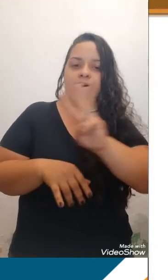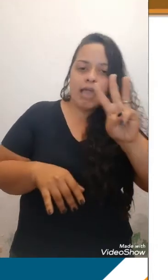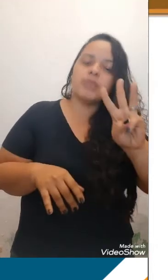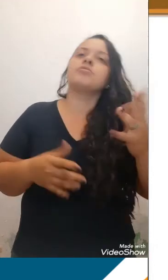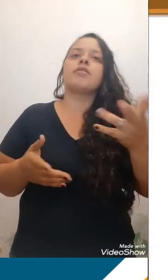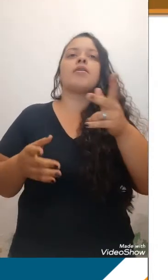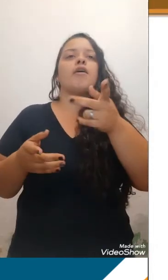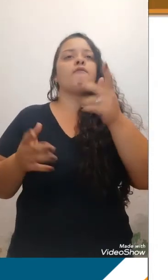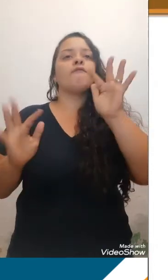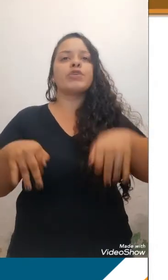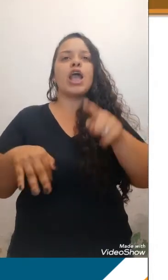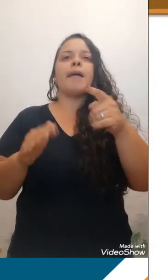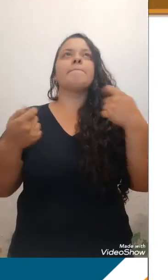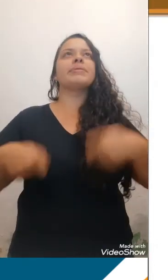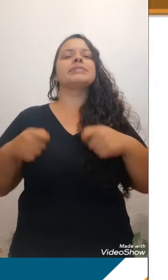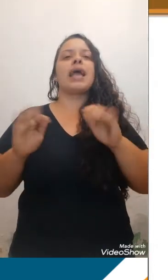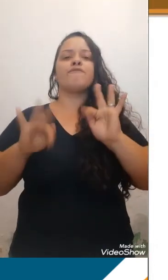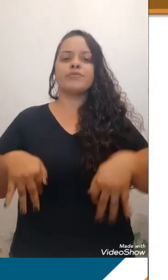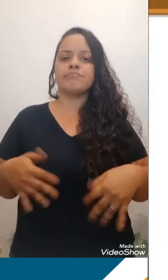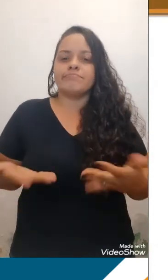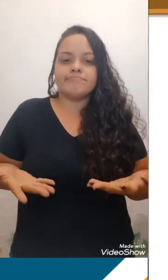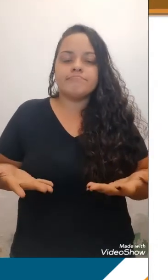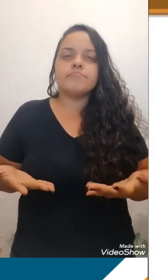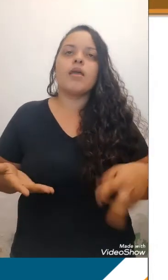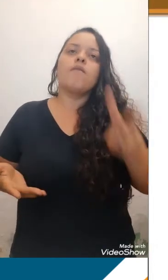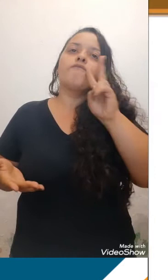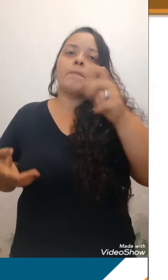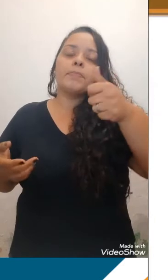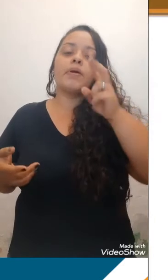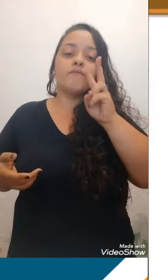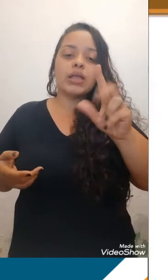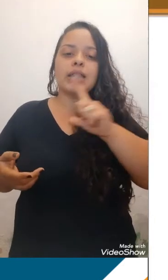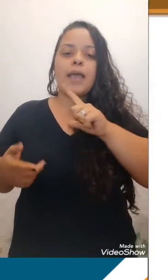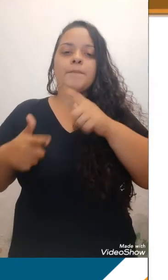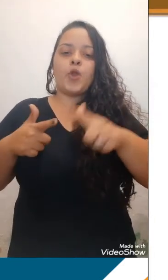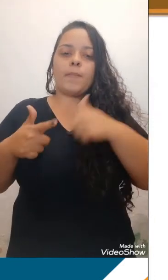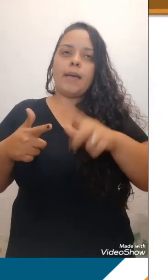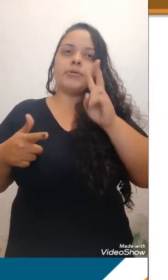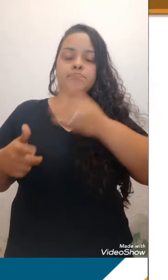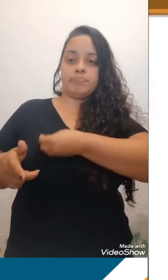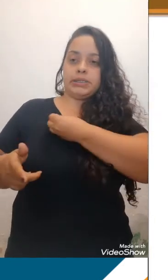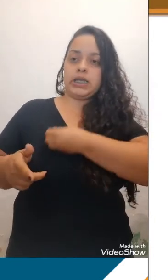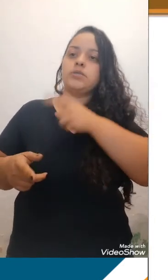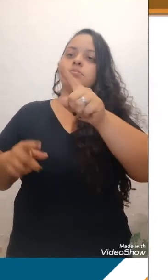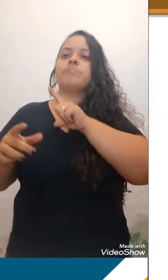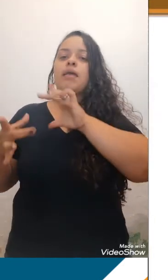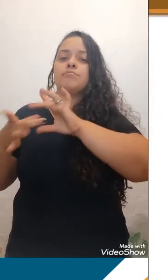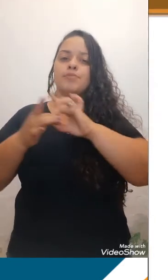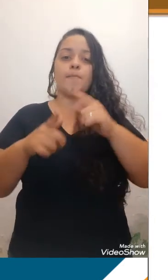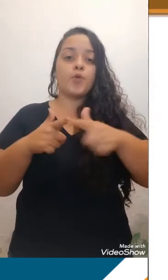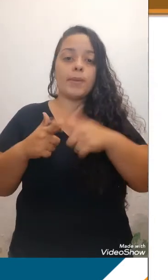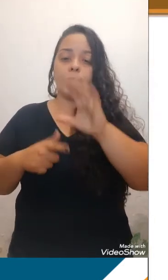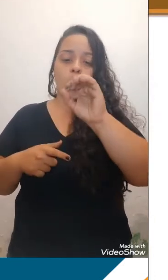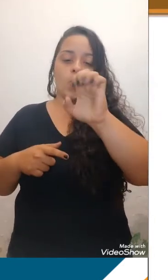precisa acabar. Vamos ver como esse parágrafo... primeiro vamos ver alguns desses problemas presentes, né? Então, nós temos aí